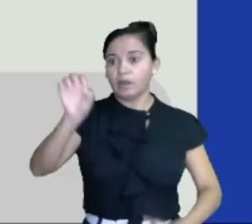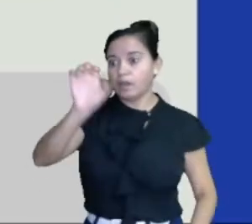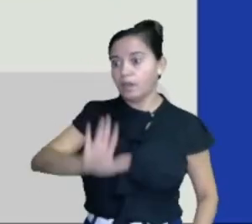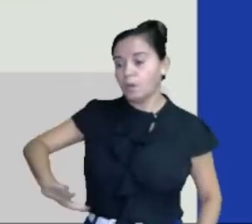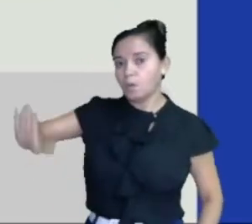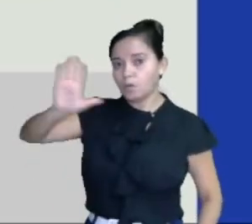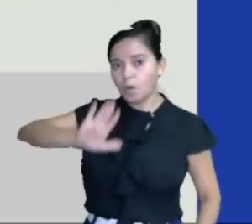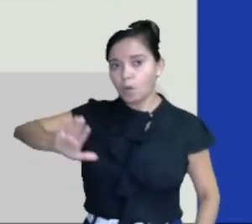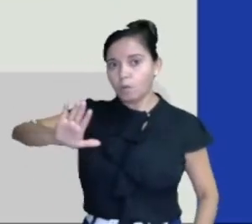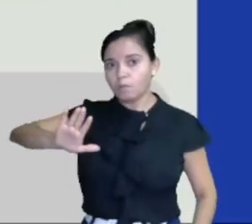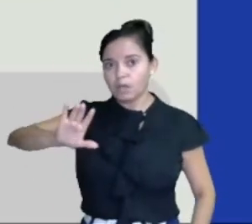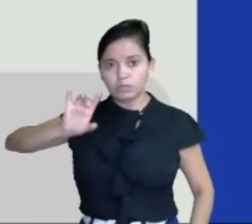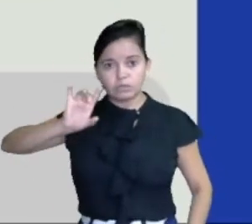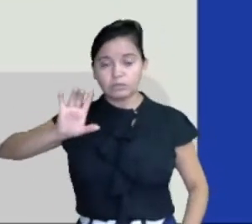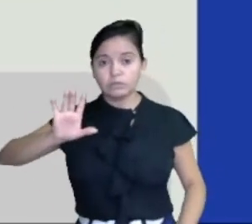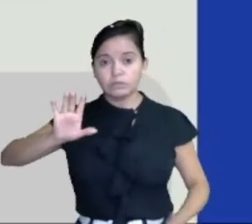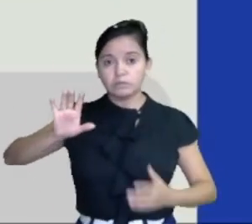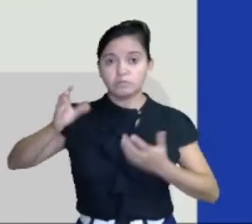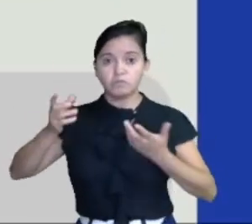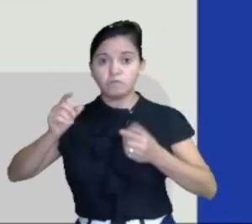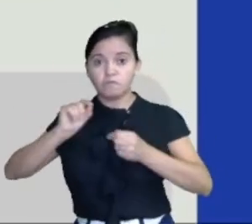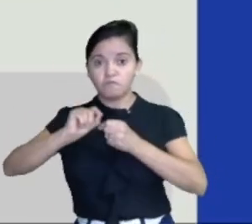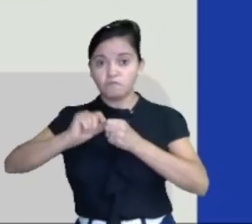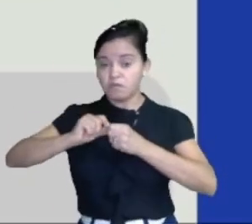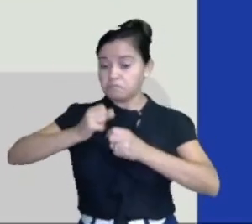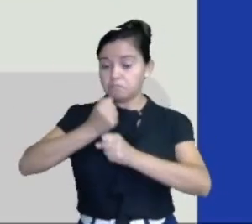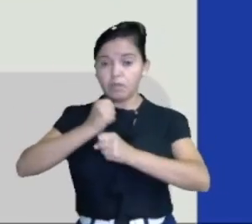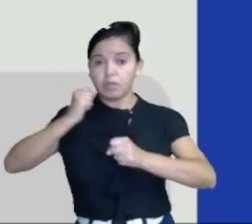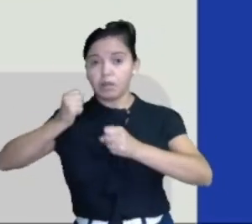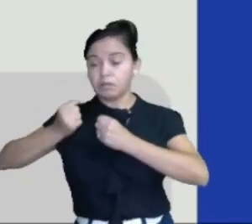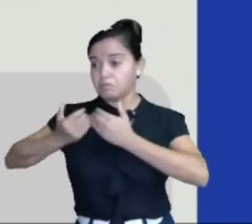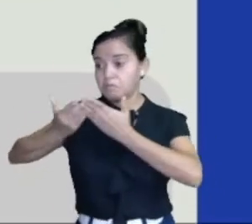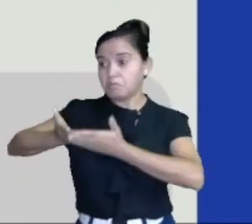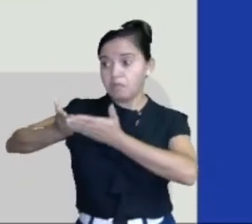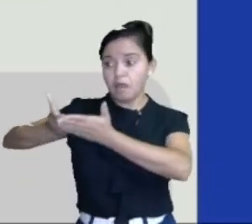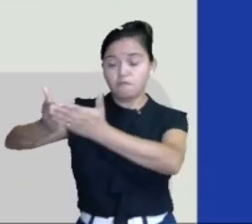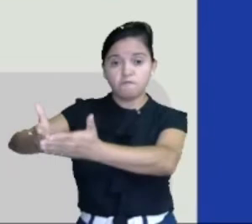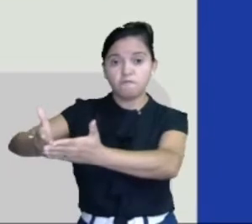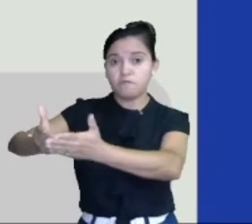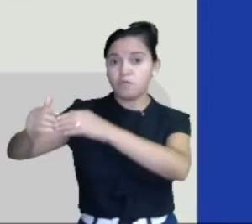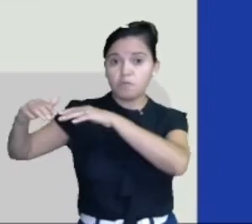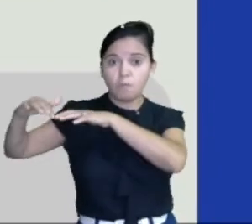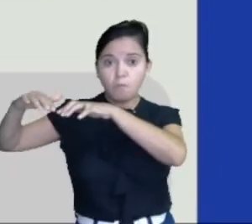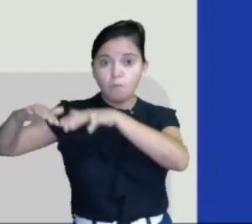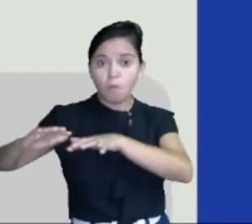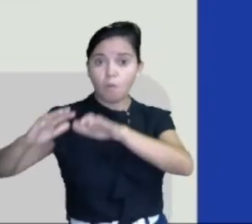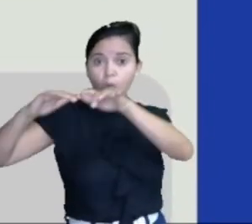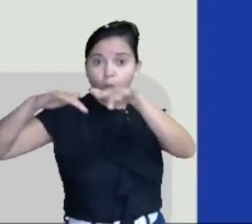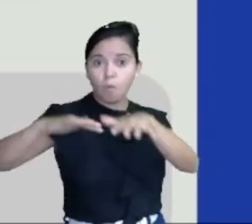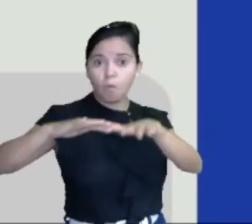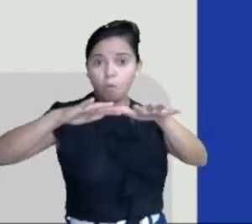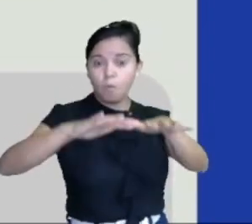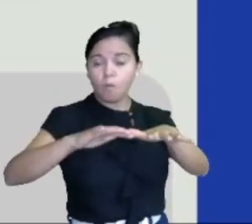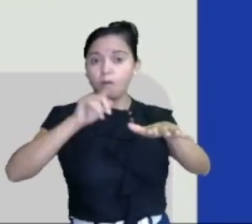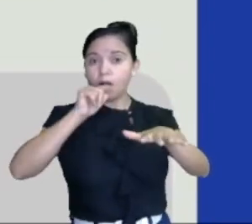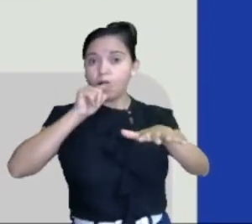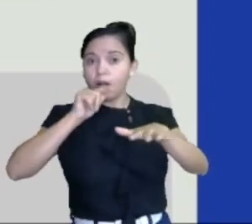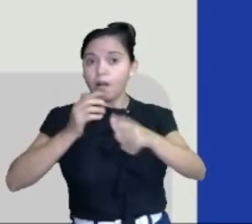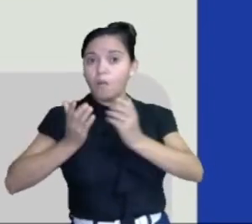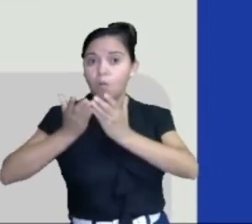Portugal, realizou grandes navegações e rotas comerciais. Então,